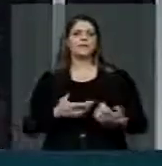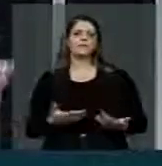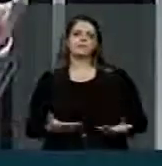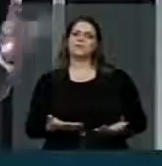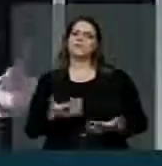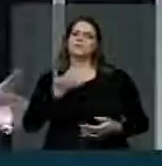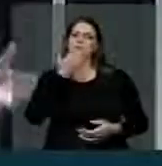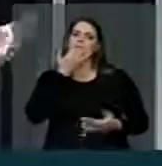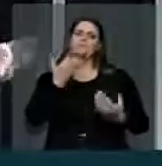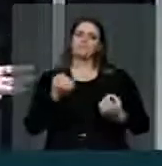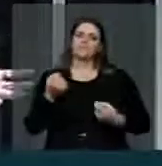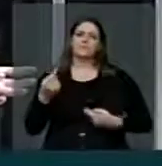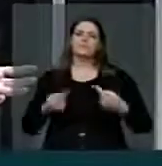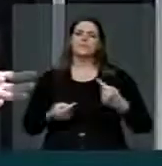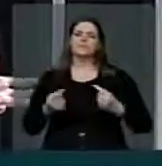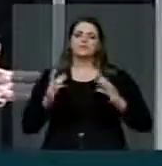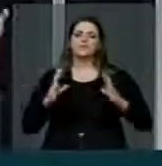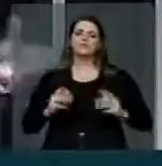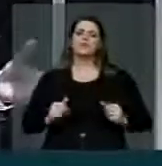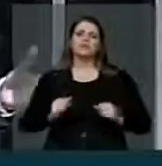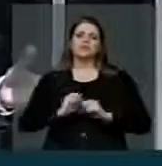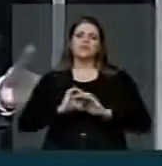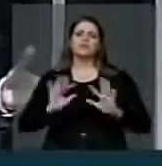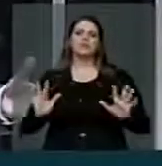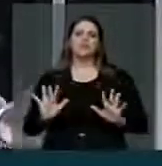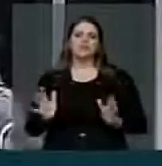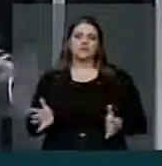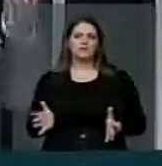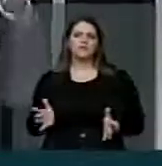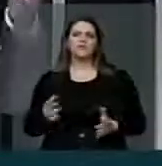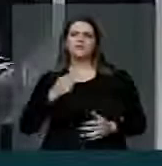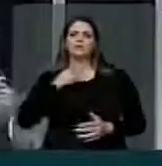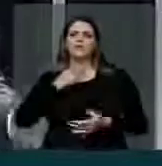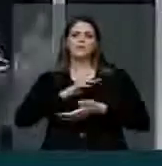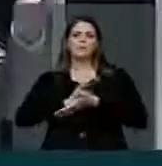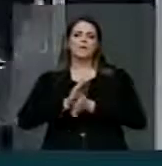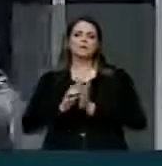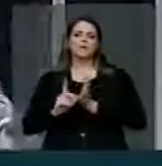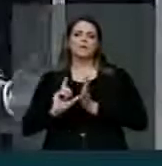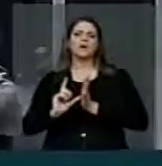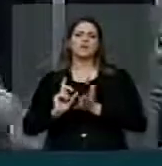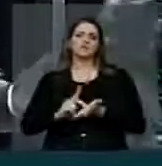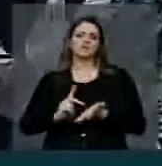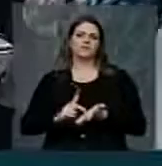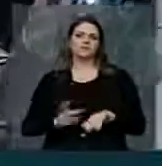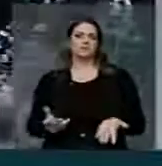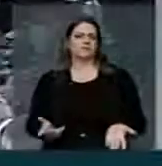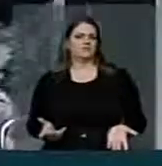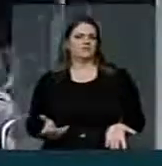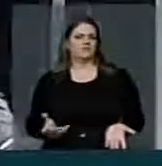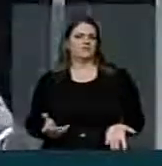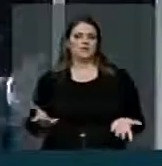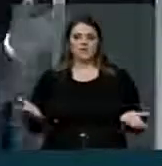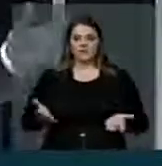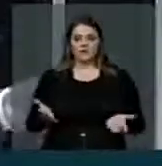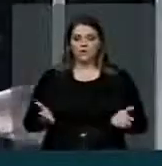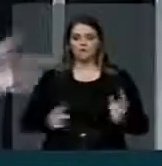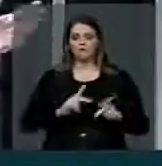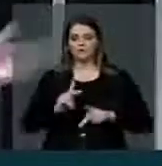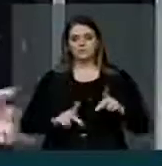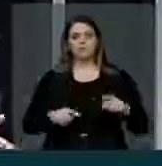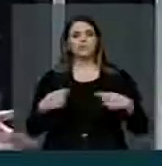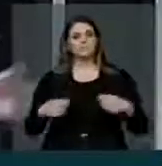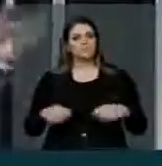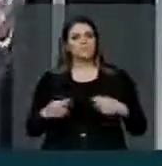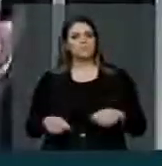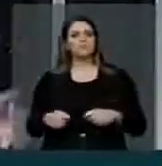levar em considerar o preconceito antes dos fatos. O fato é que a realidade brasileira hoje apresenta carência. O fato é que a realidade